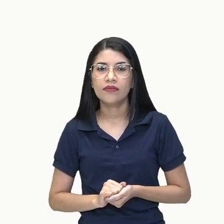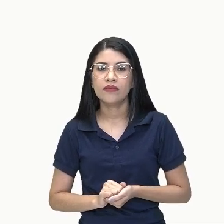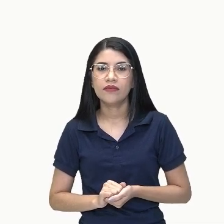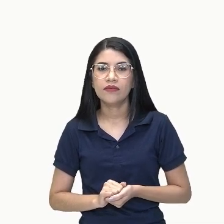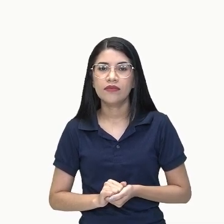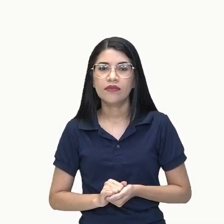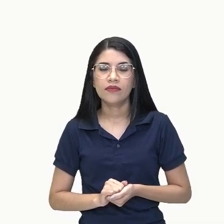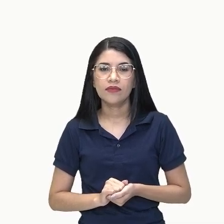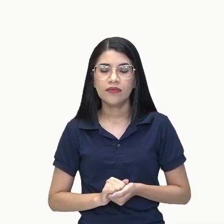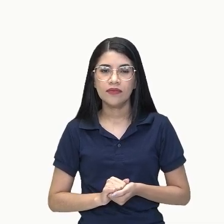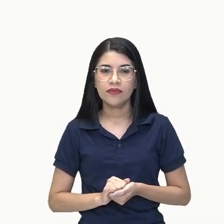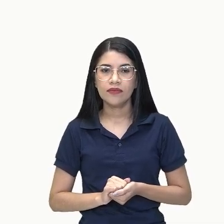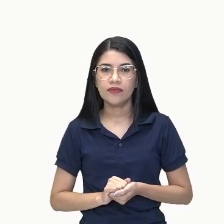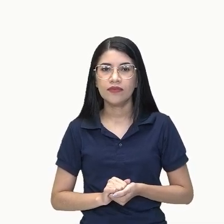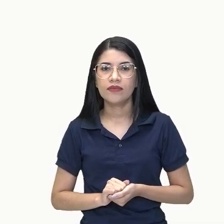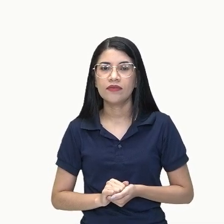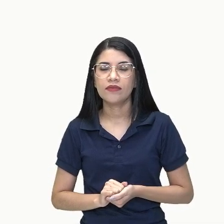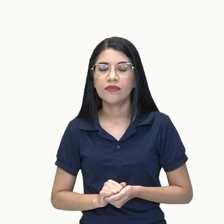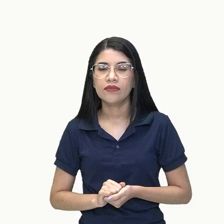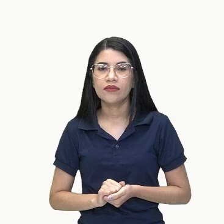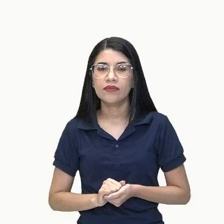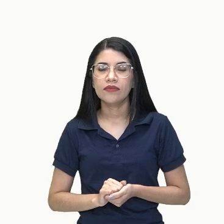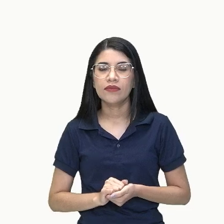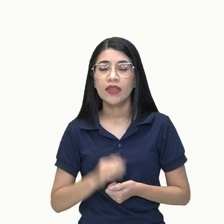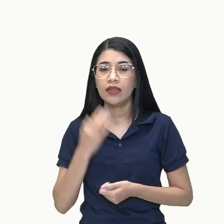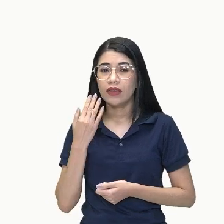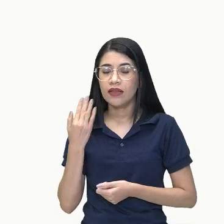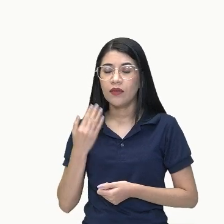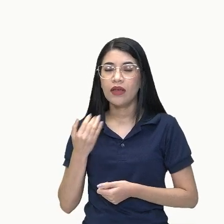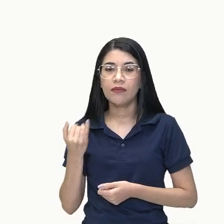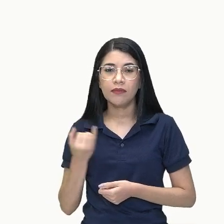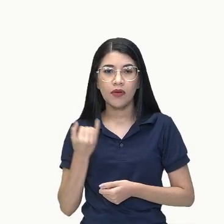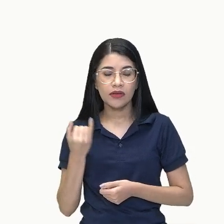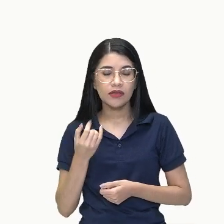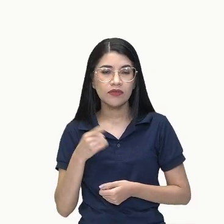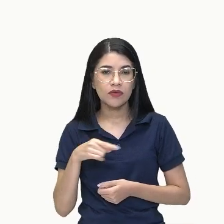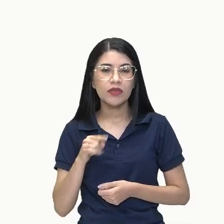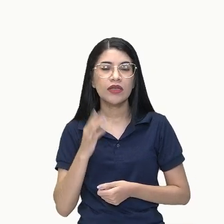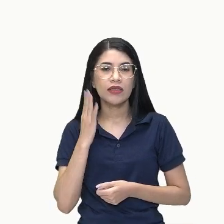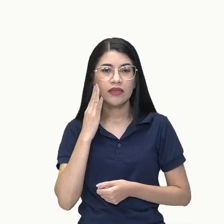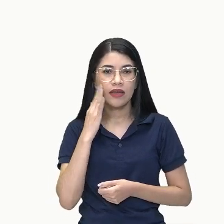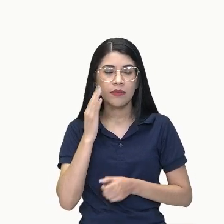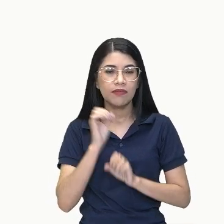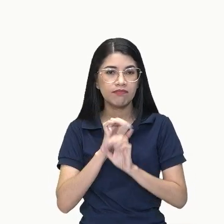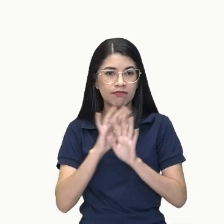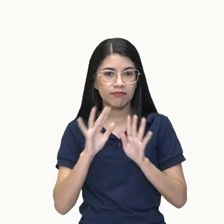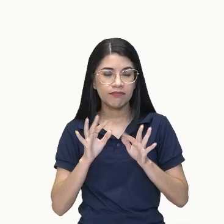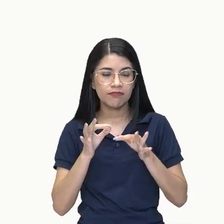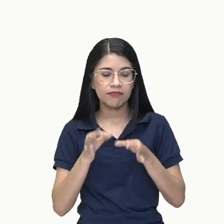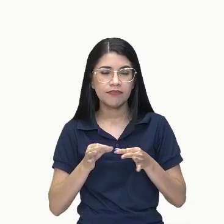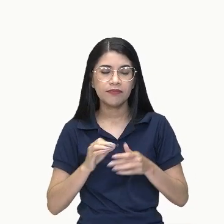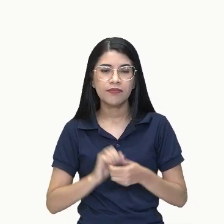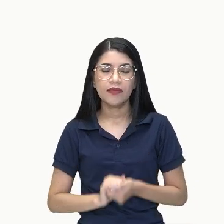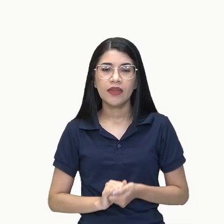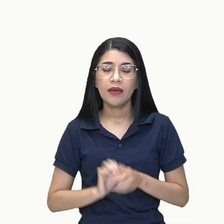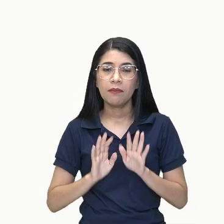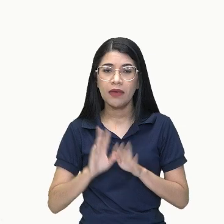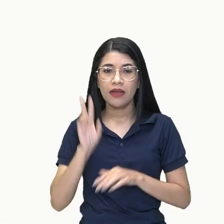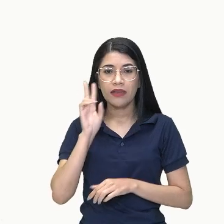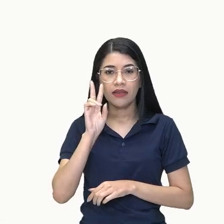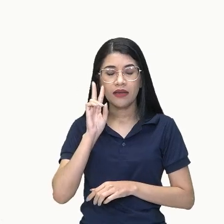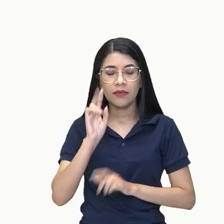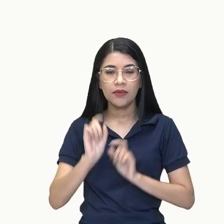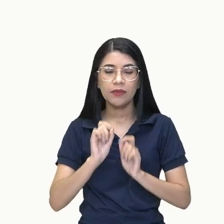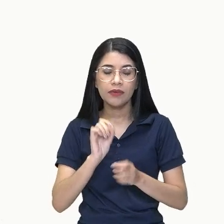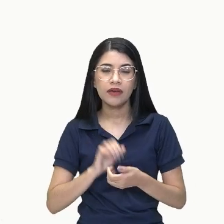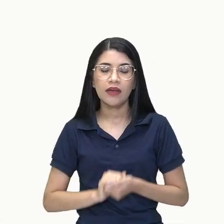temos o -1. Isso aí é muito fundamental que você entenda. Só não vá esquecer o seguinte, não